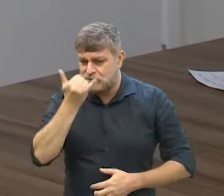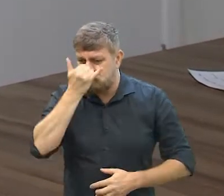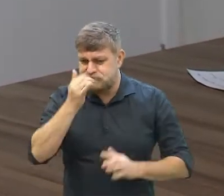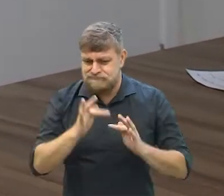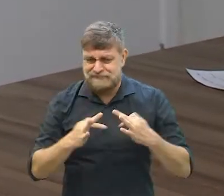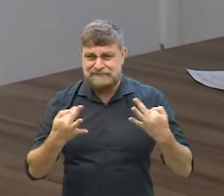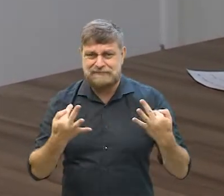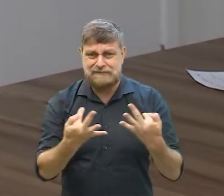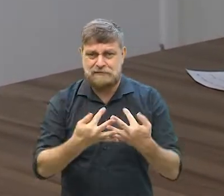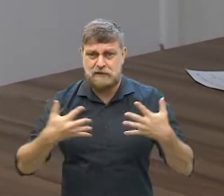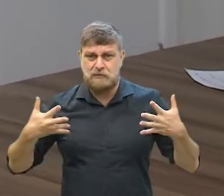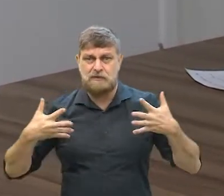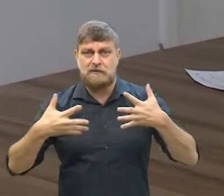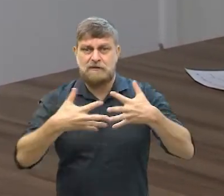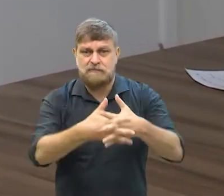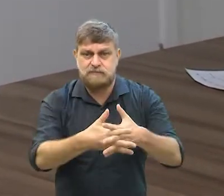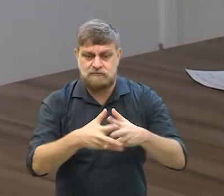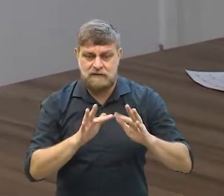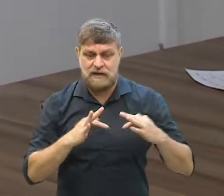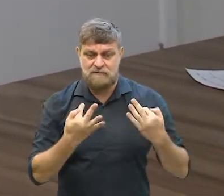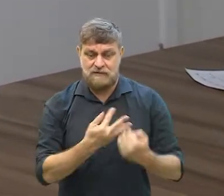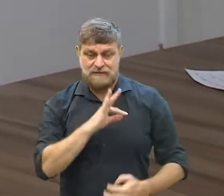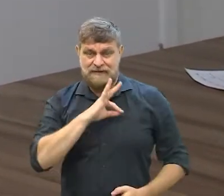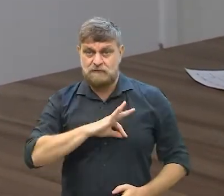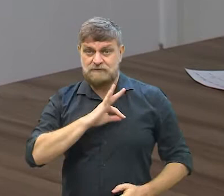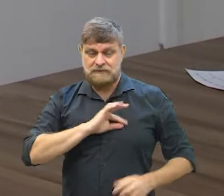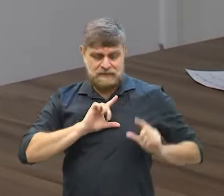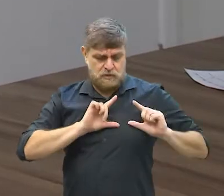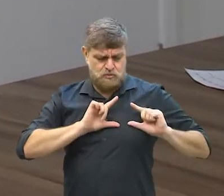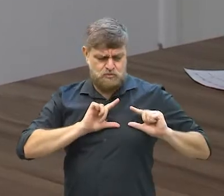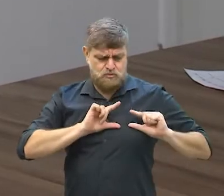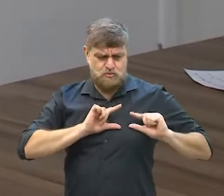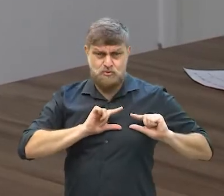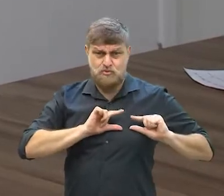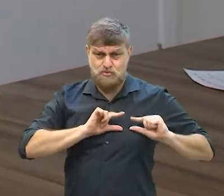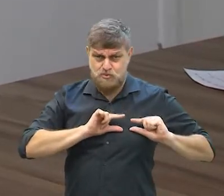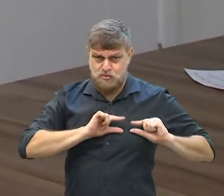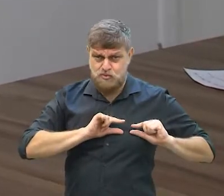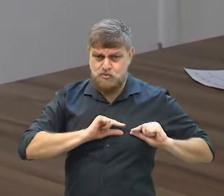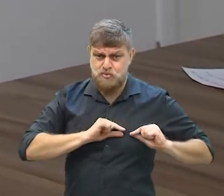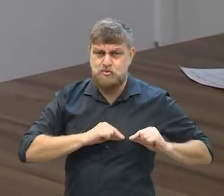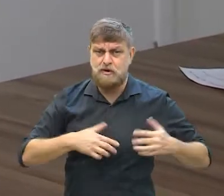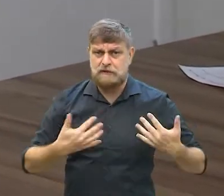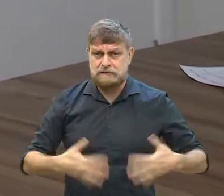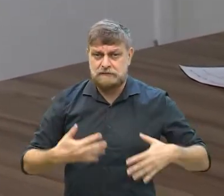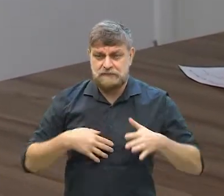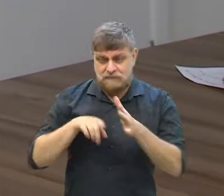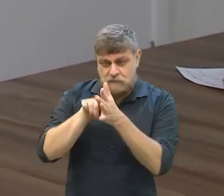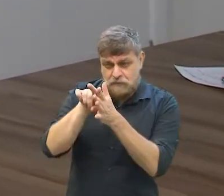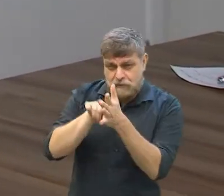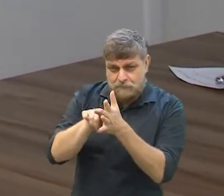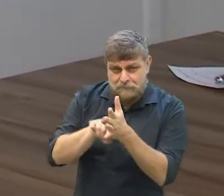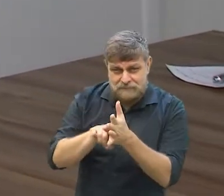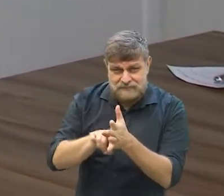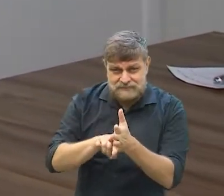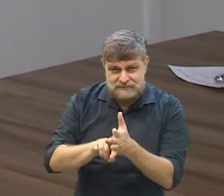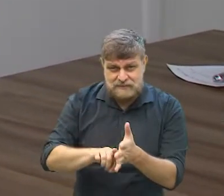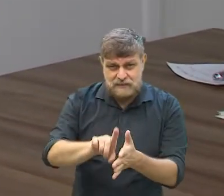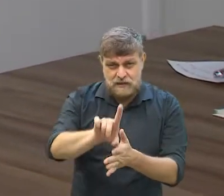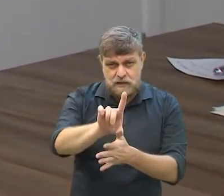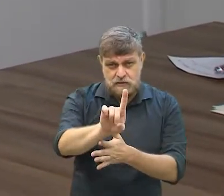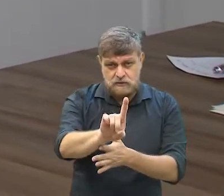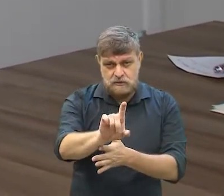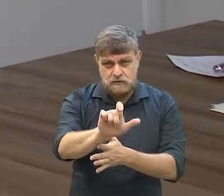famílias, né? A renda familiar diminuiu bastante em muitos casos, né? Segundo uma pesquisa do Datafolha, que